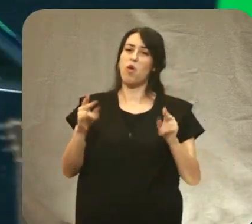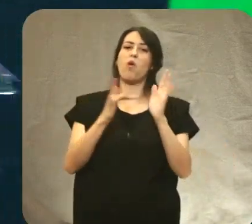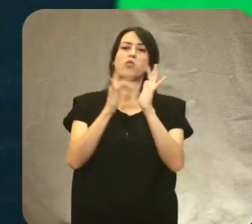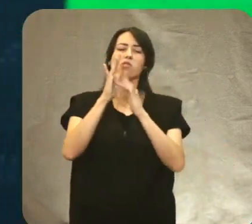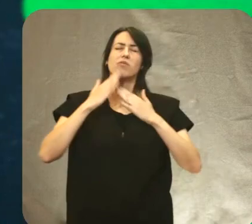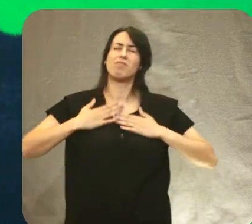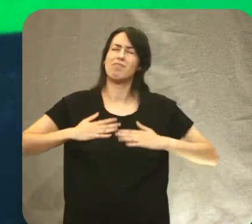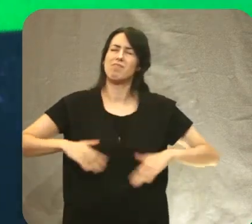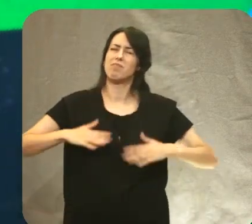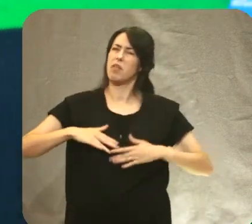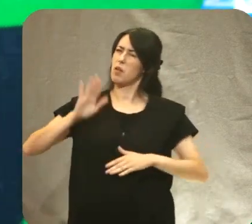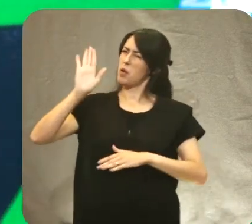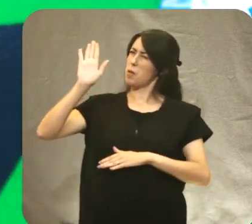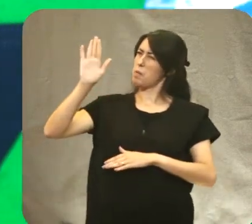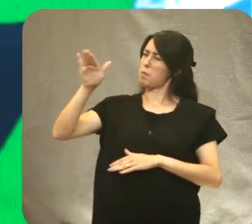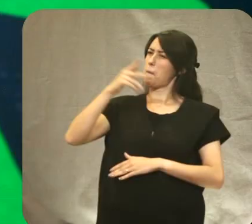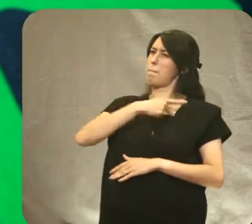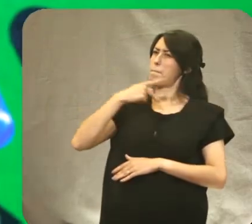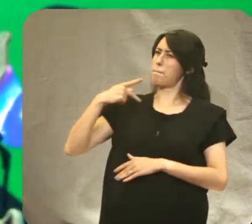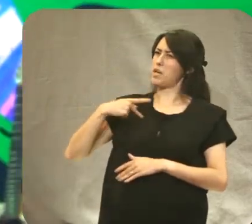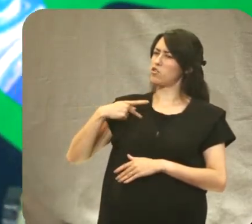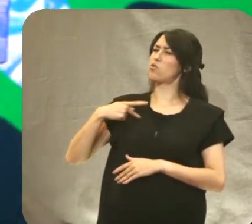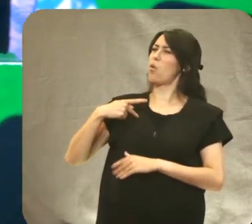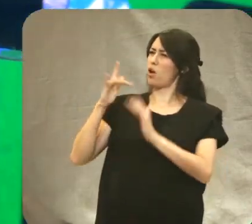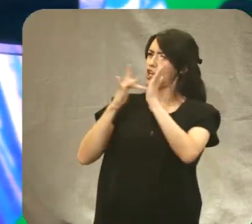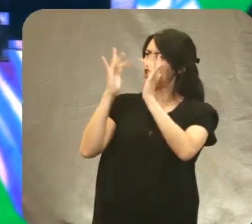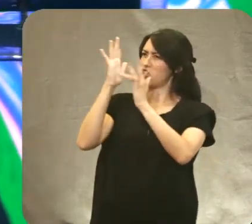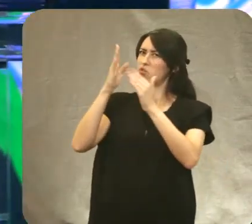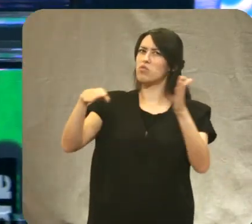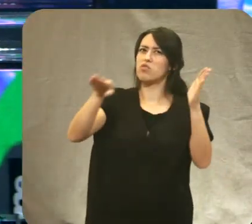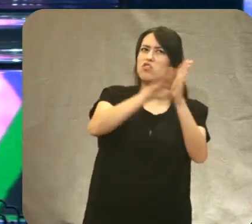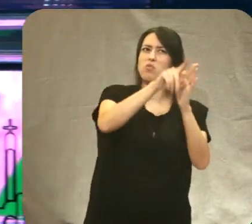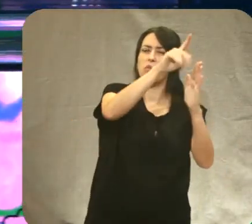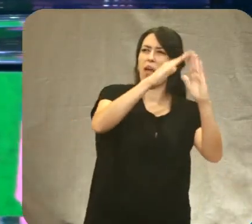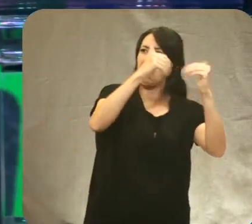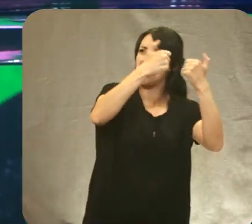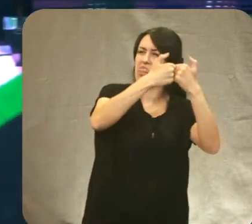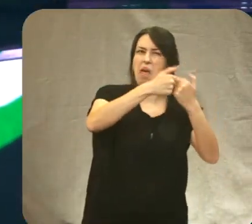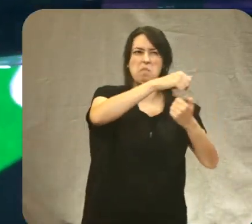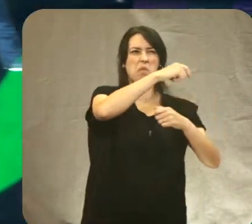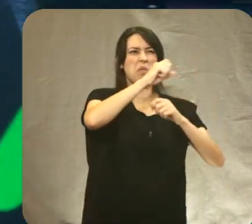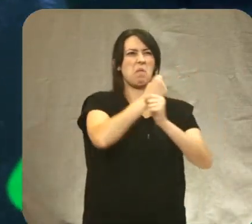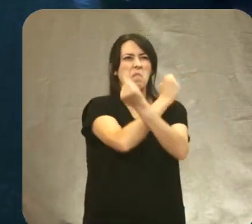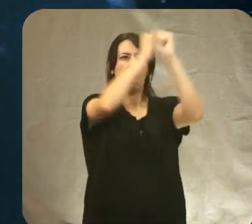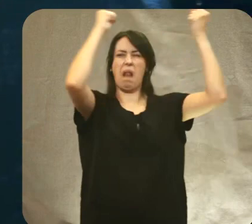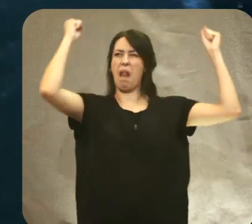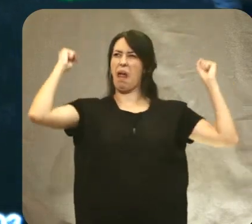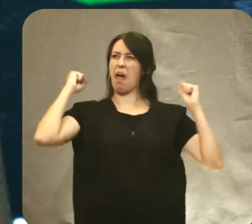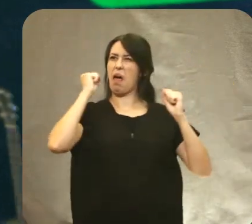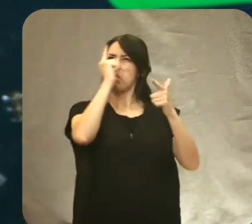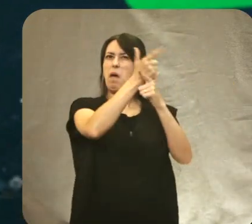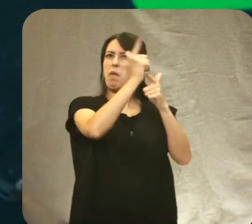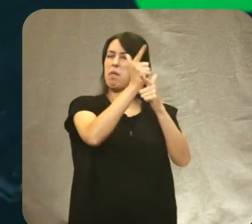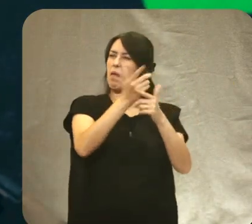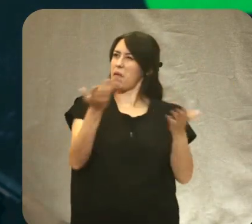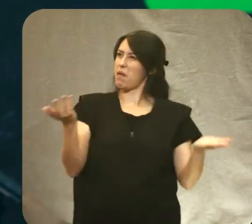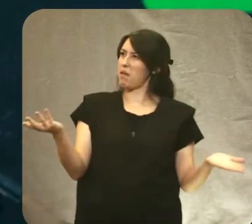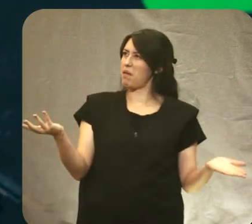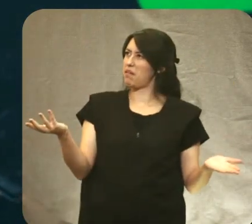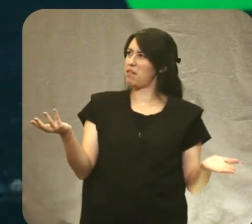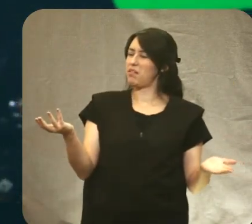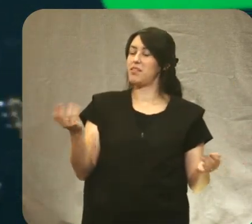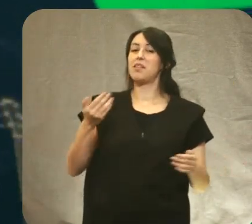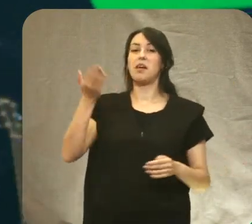manso, pastor, mas Jesus, quando encontrou os cambistas no templo, virou tudo. Eu sempre achei que essa atitude de Jesus foi um rompante